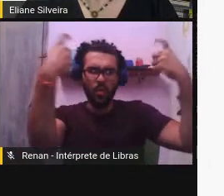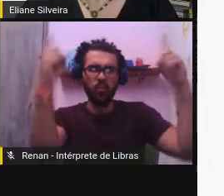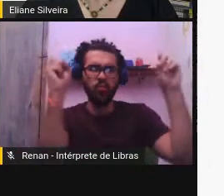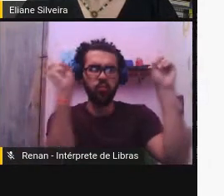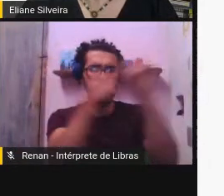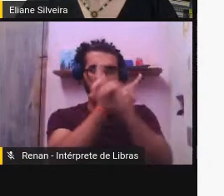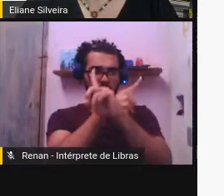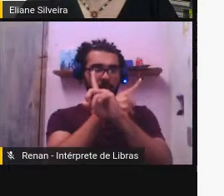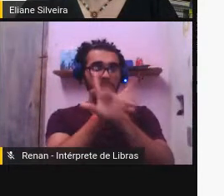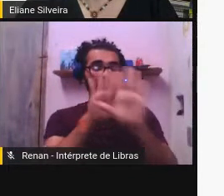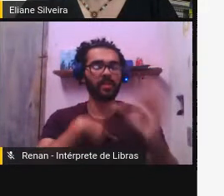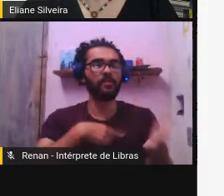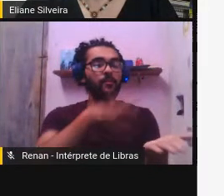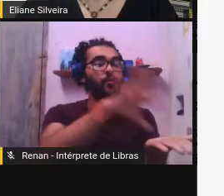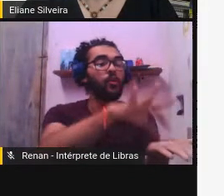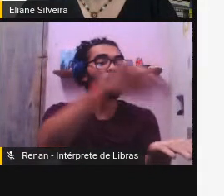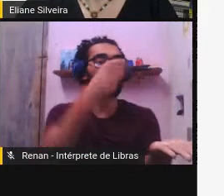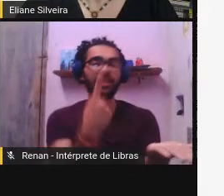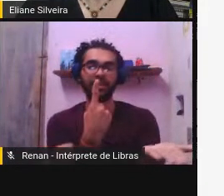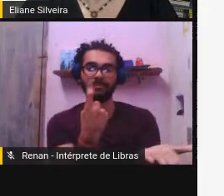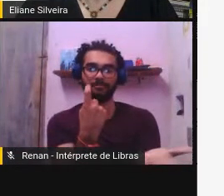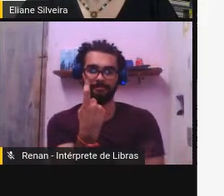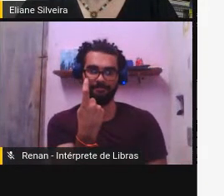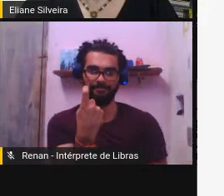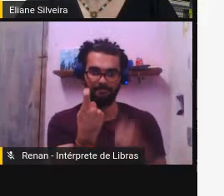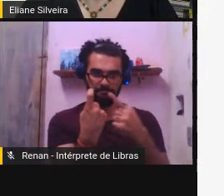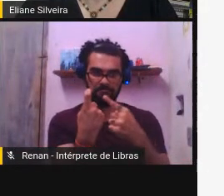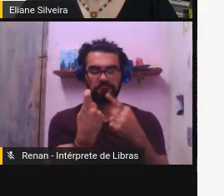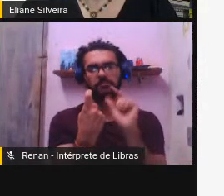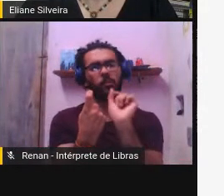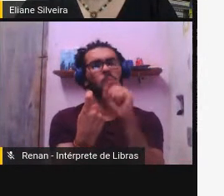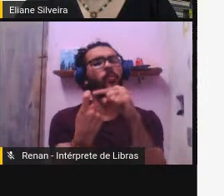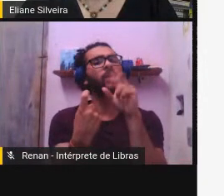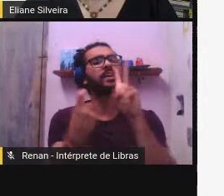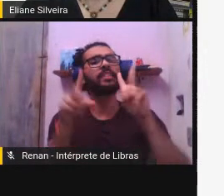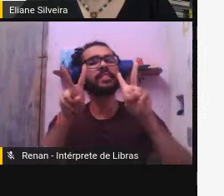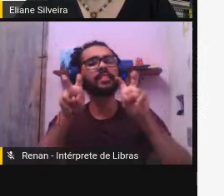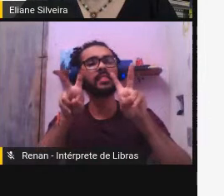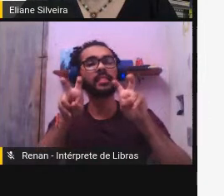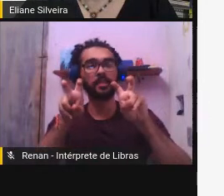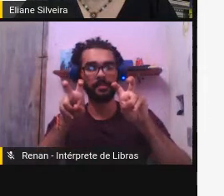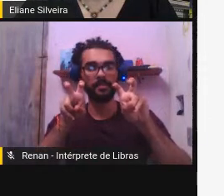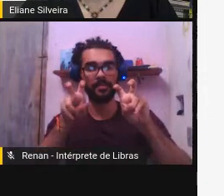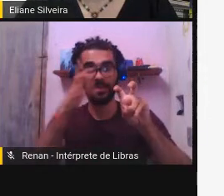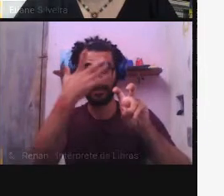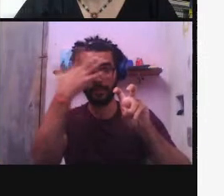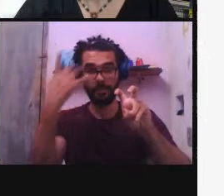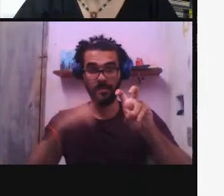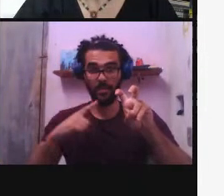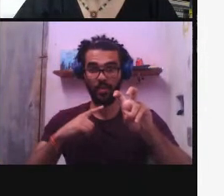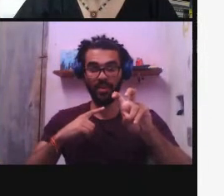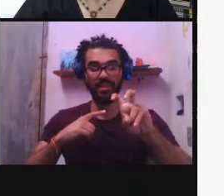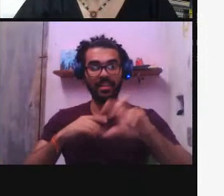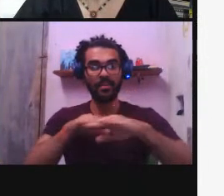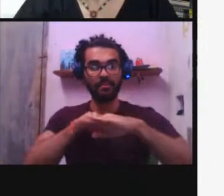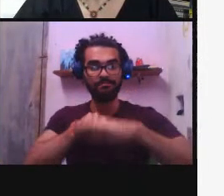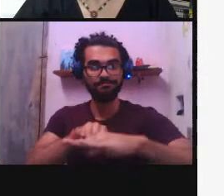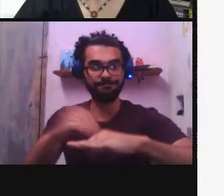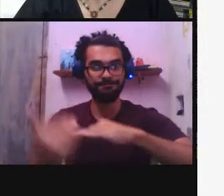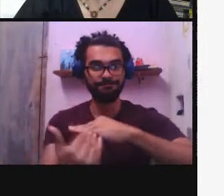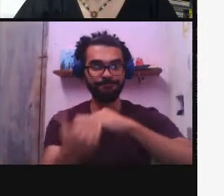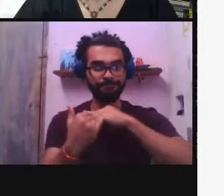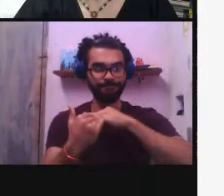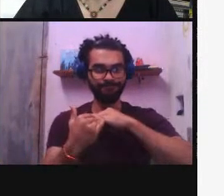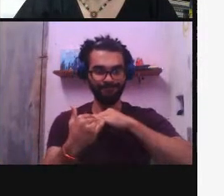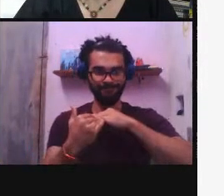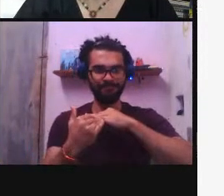Trata-se do lugar que o seu interlocutor ocupa no relato do seu percurso de formação do linguista. E quem